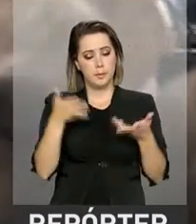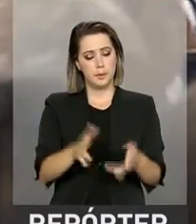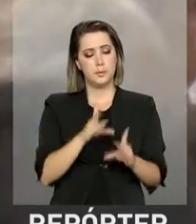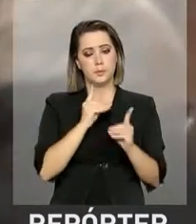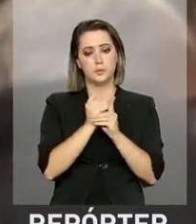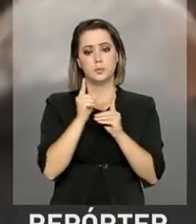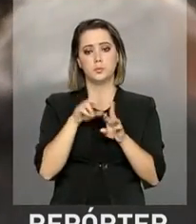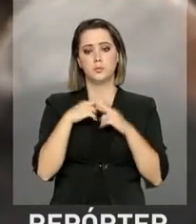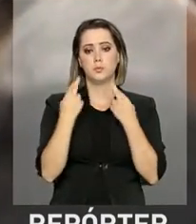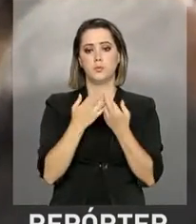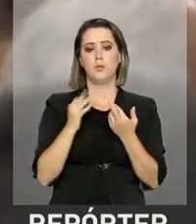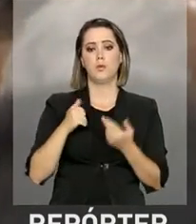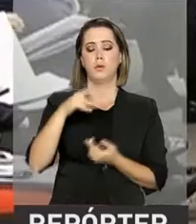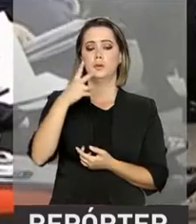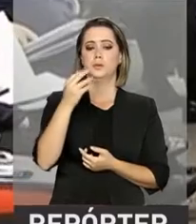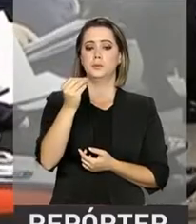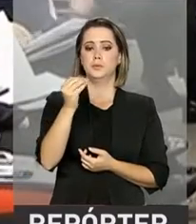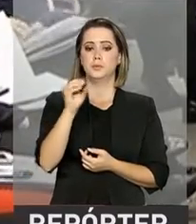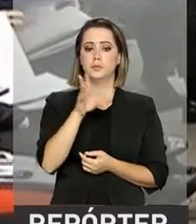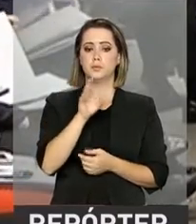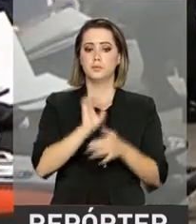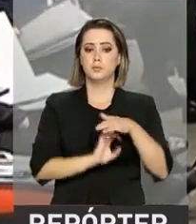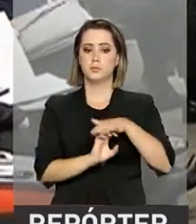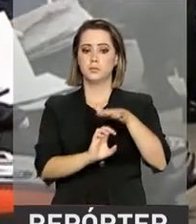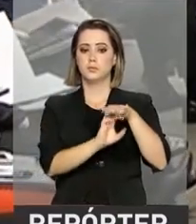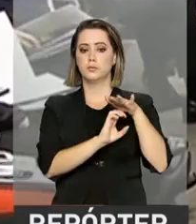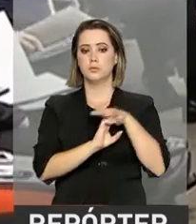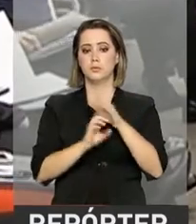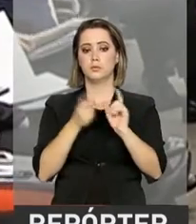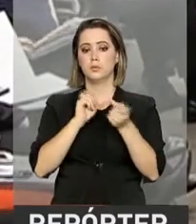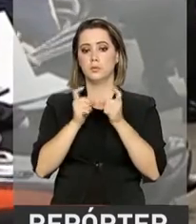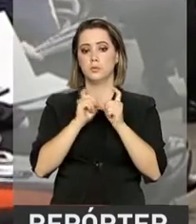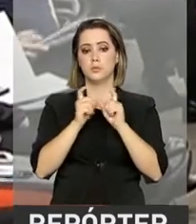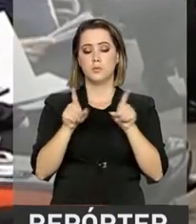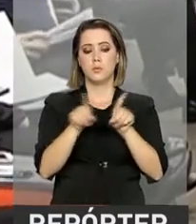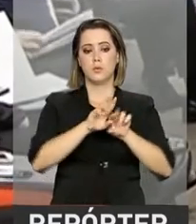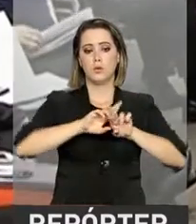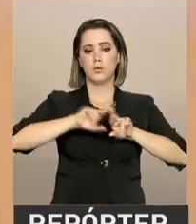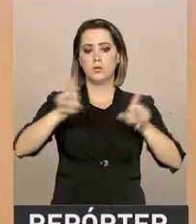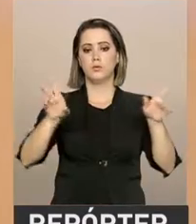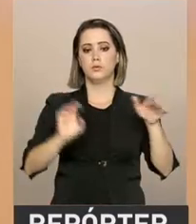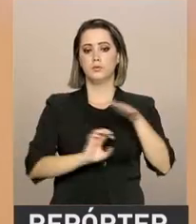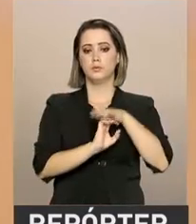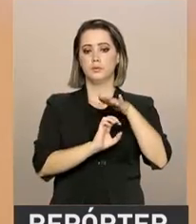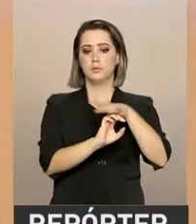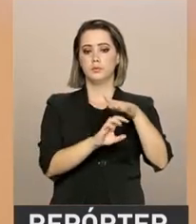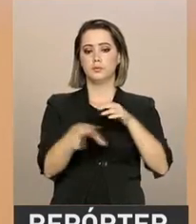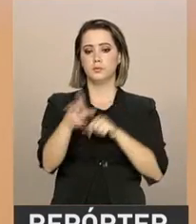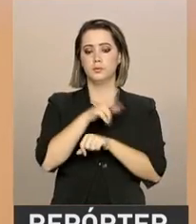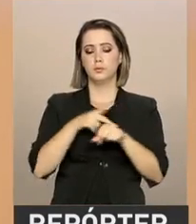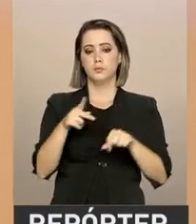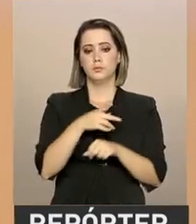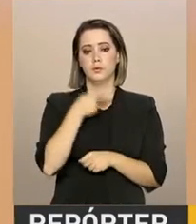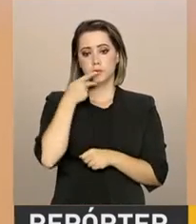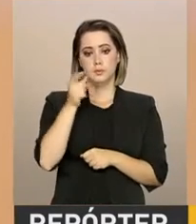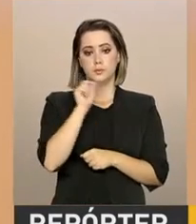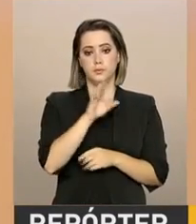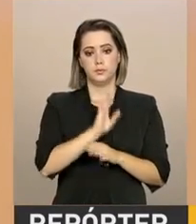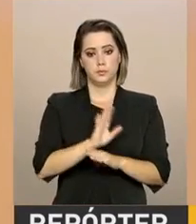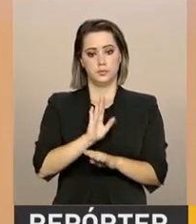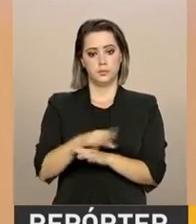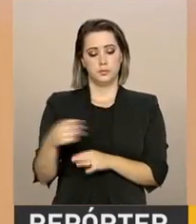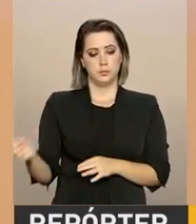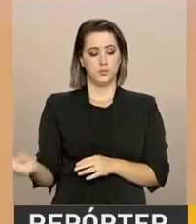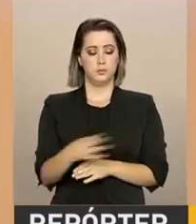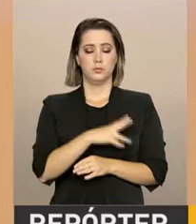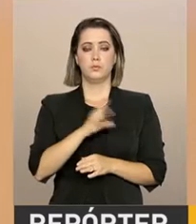encontro, que reuniu mais de 200 empresários e executivos das maiores empresas do país. O presidente Michel Temer afirmou que o apoio à inovação